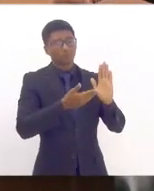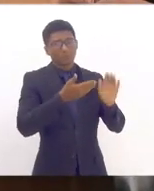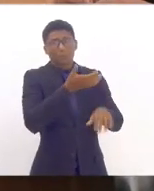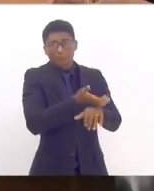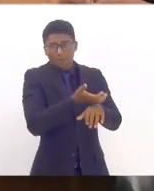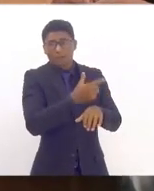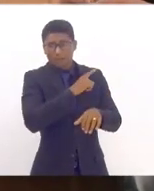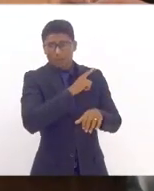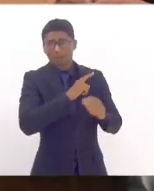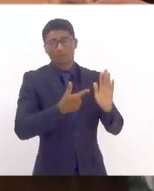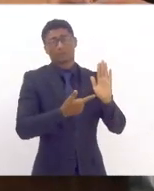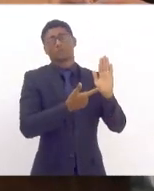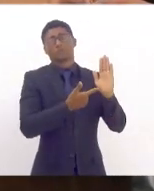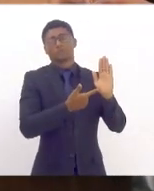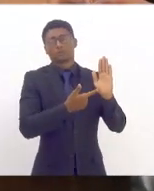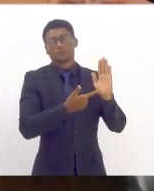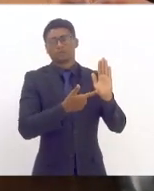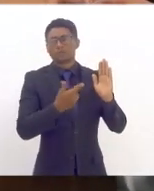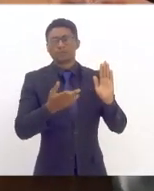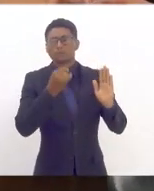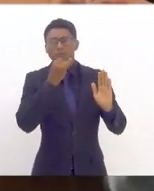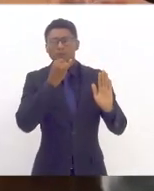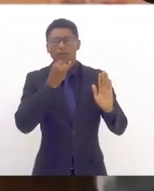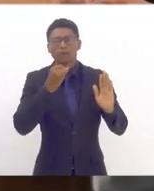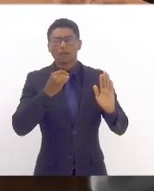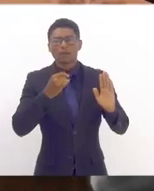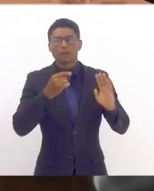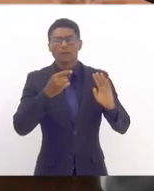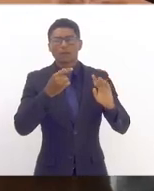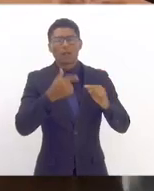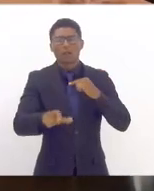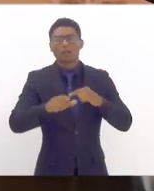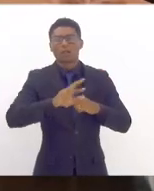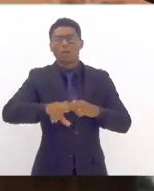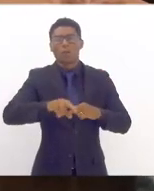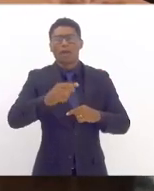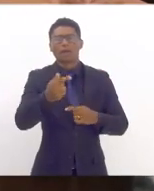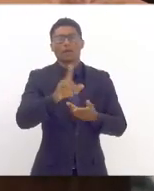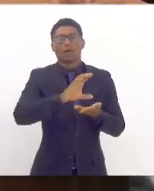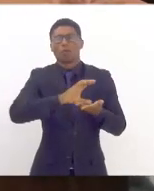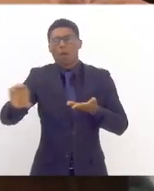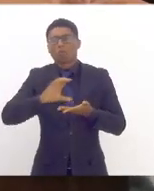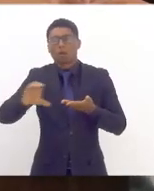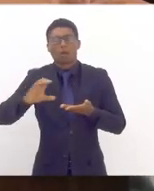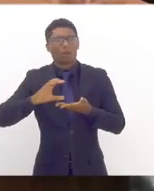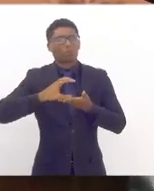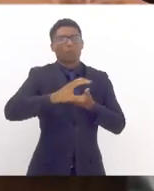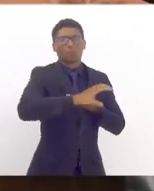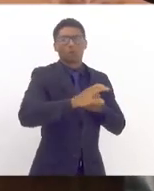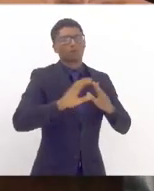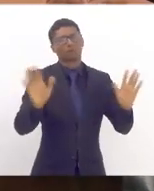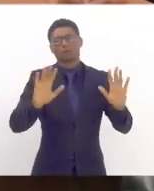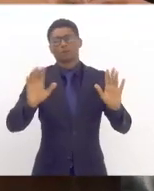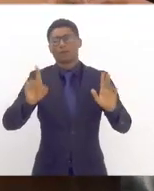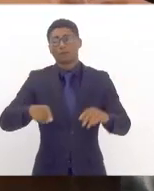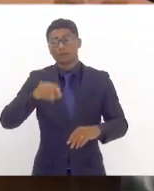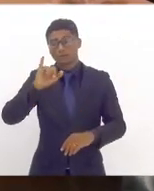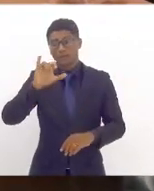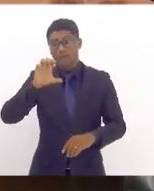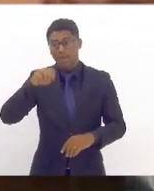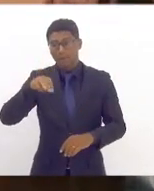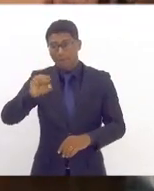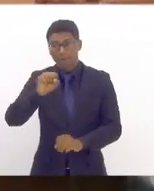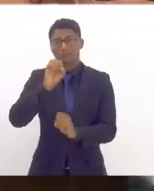diz respeito a entrada de Capital São desrespeita nada isso diz respeito a não cumprimento dos semestre Educacional que novamente